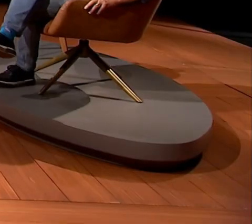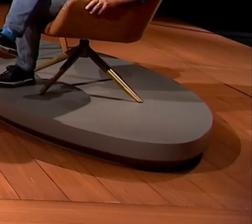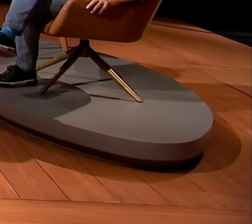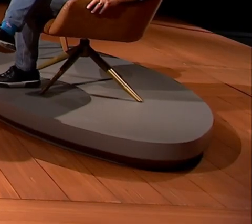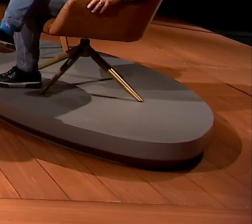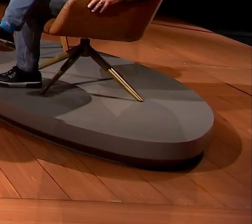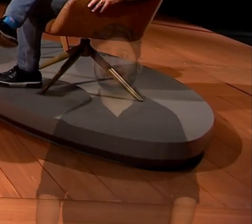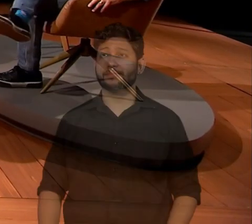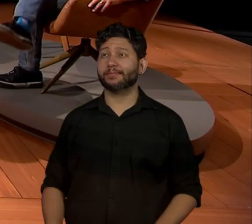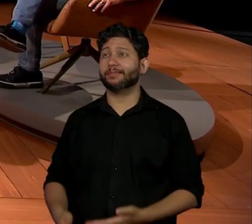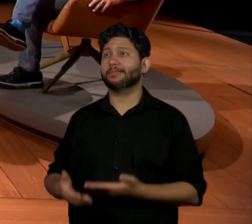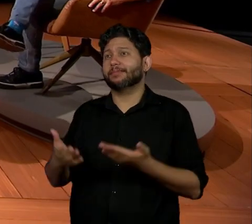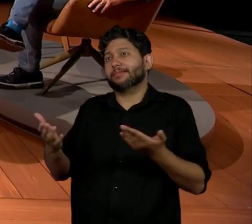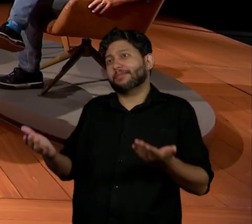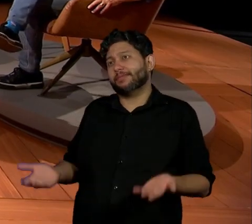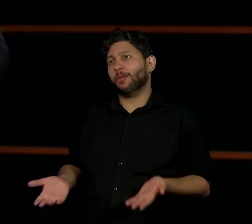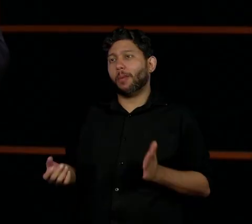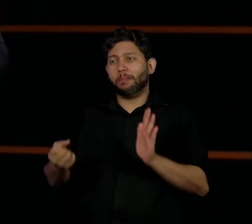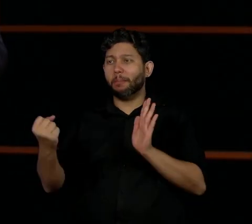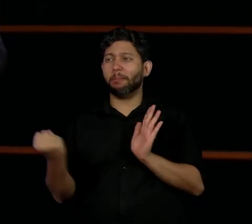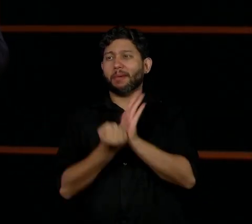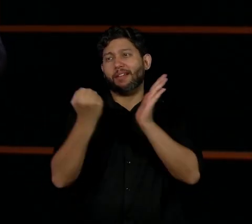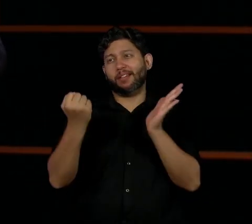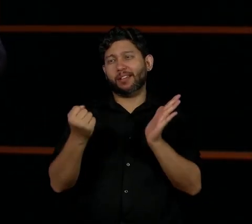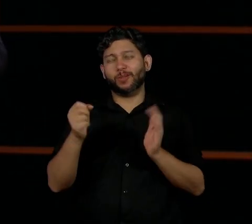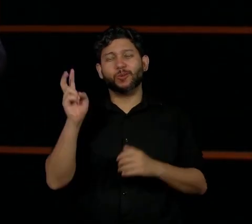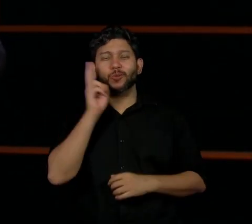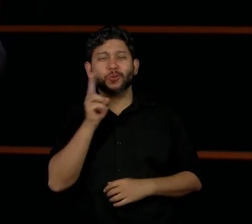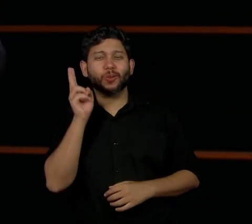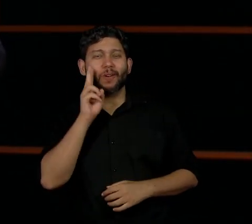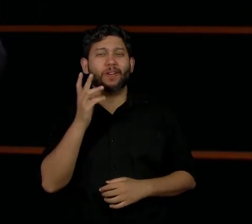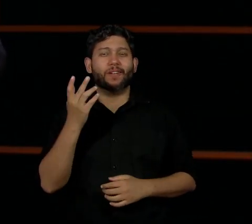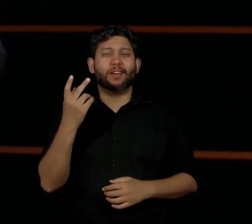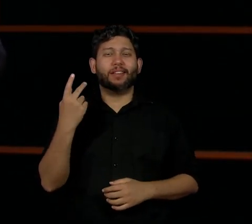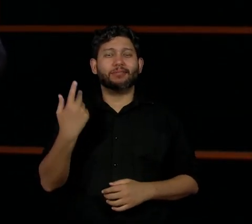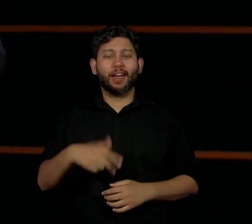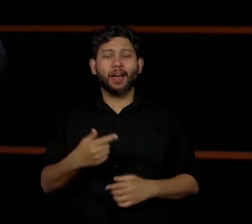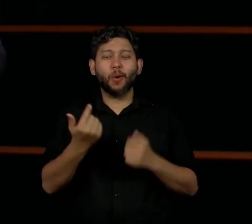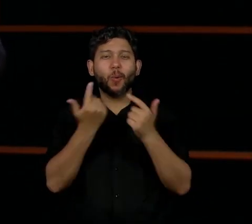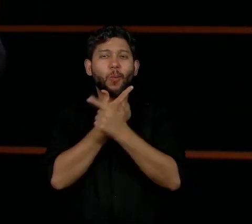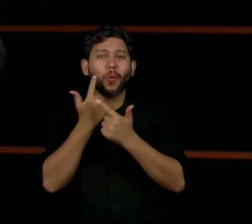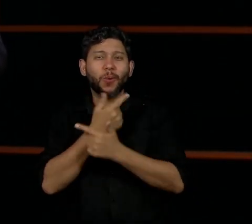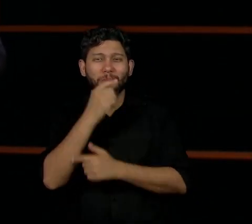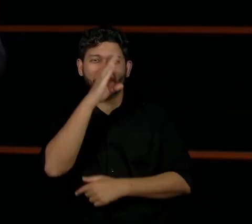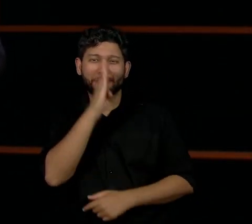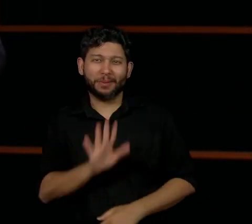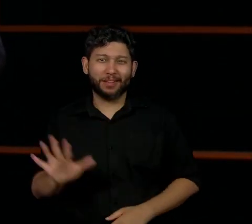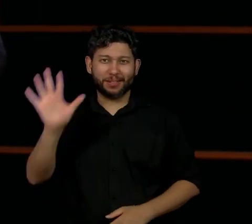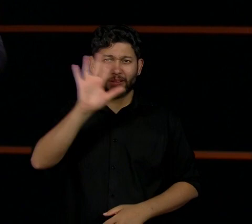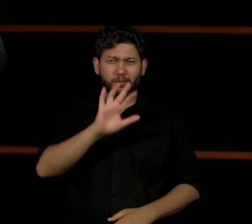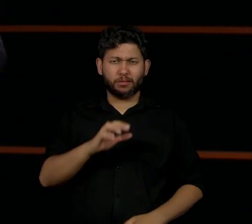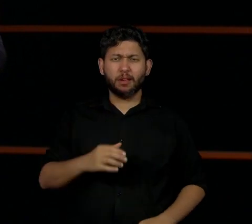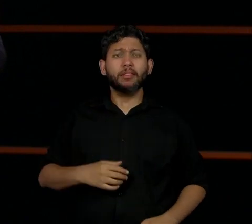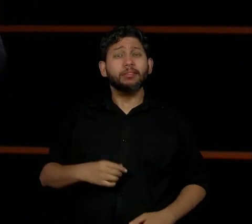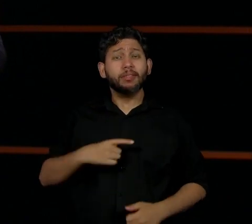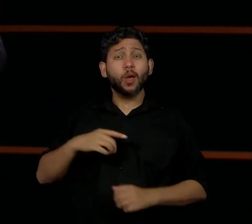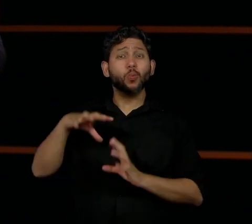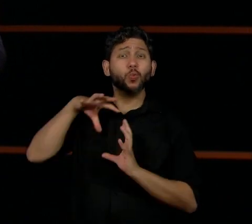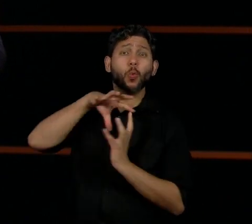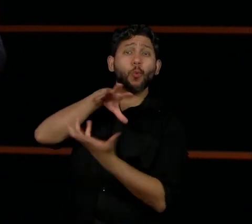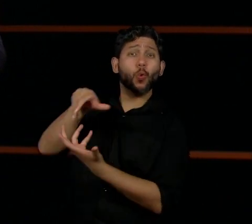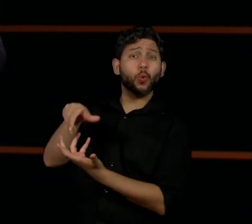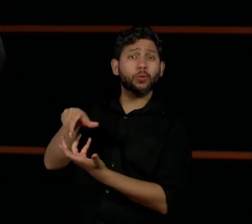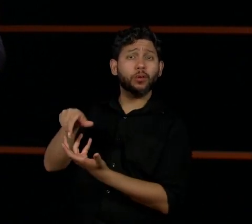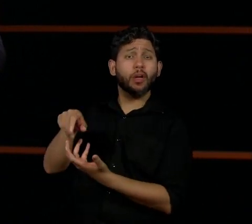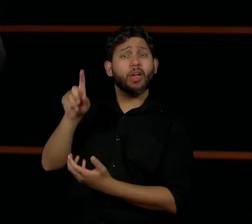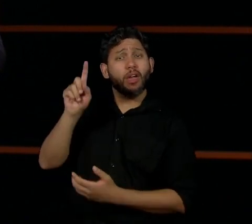Esse é o grande ícone da história do humor nacional e eu considero um dos 10 mais importantes do mundo,